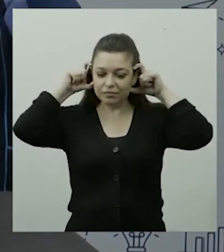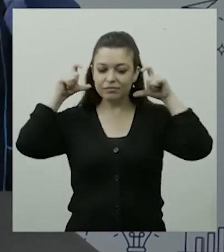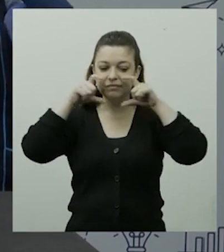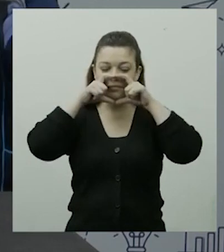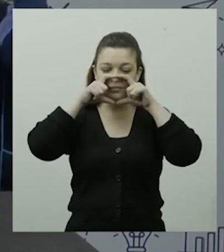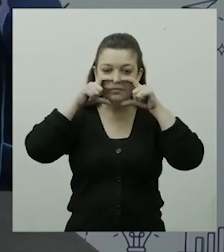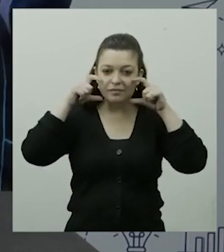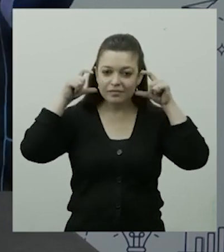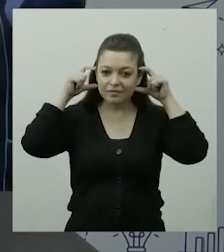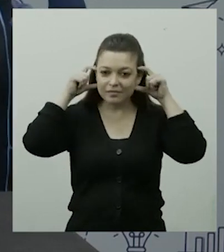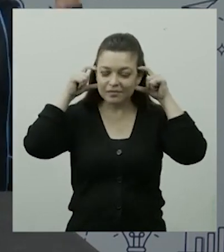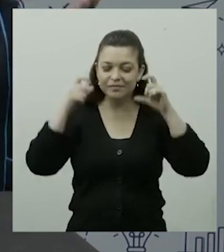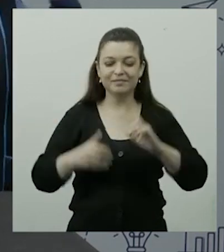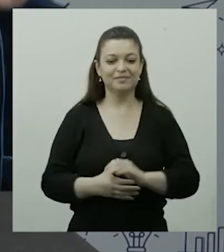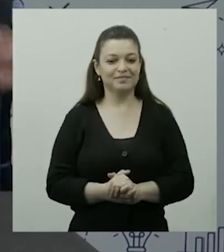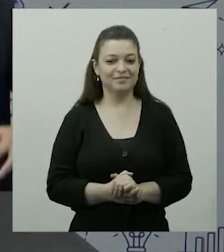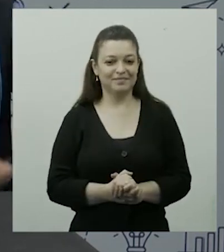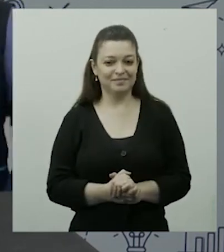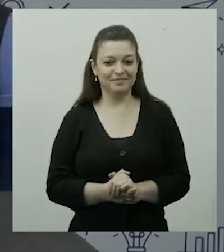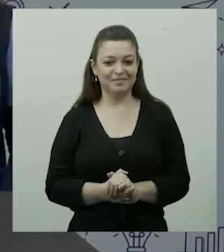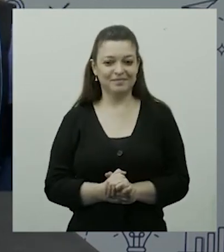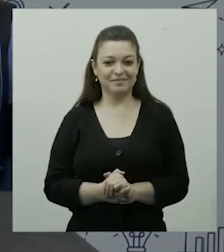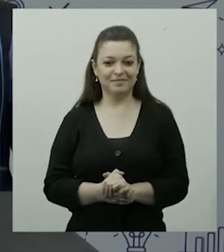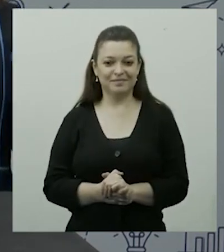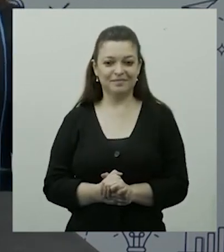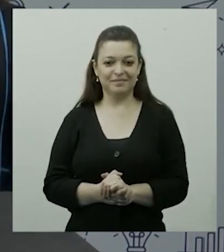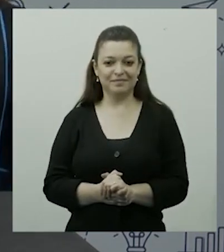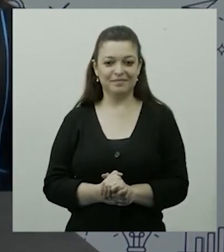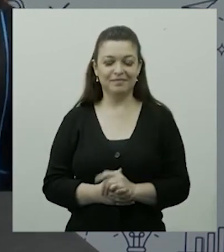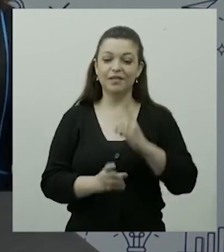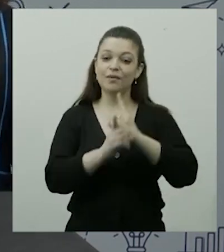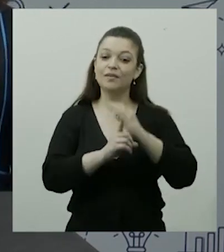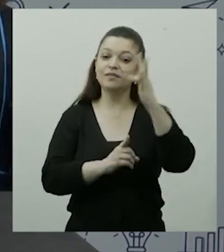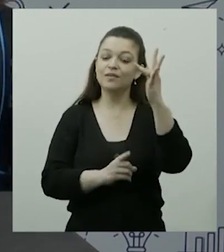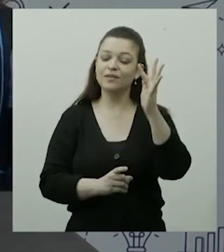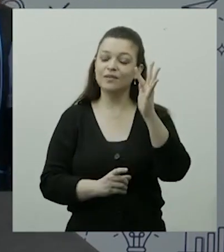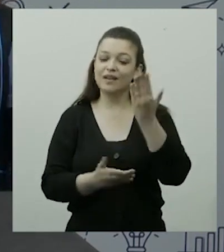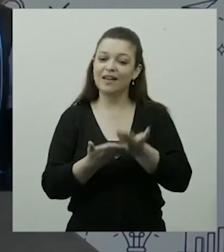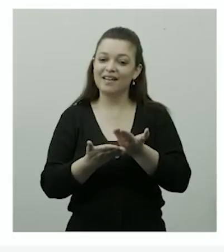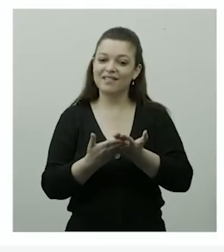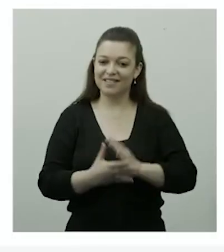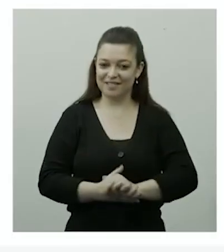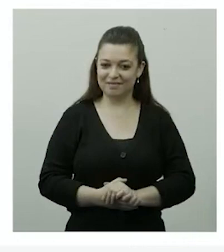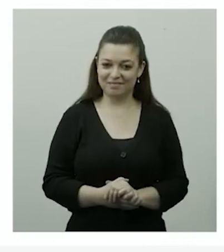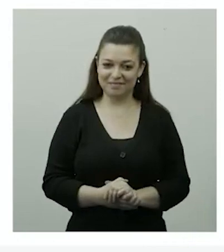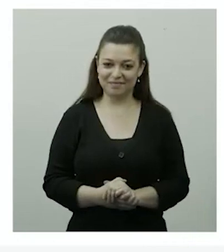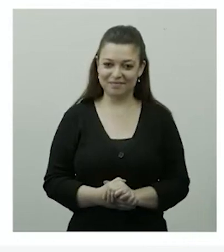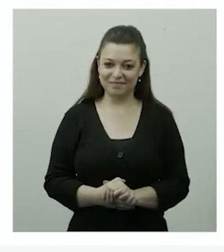Isso mesmo. Até a próxima, pessoal. Até a próxima, pessoal.